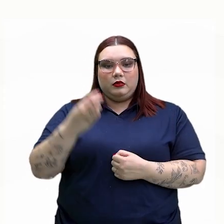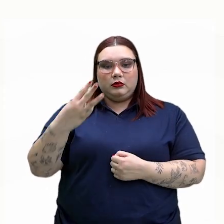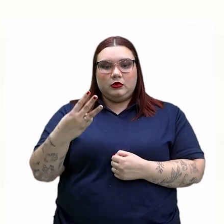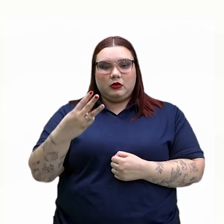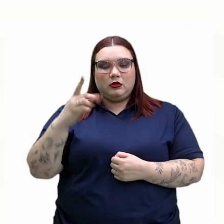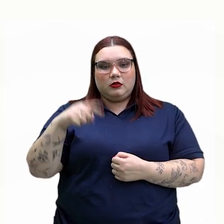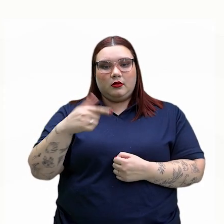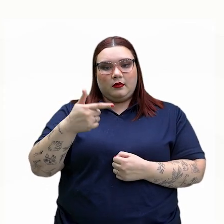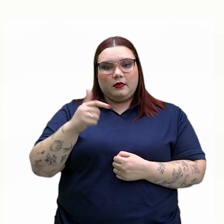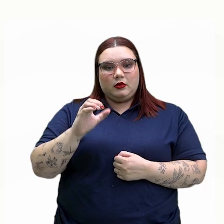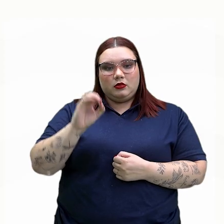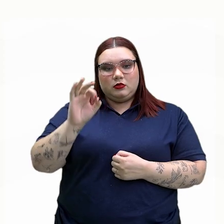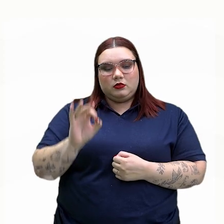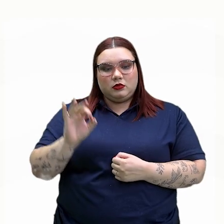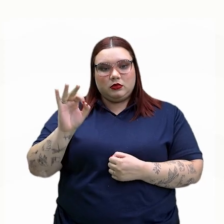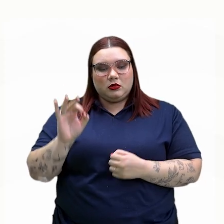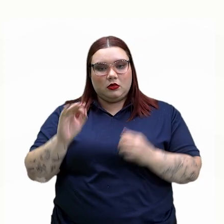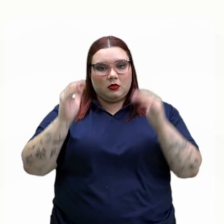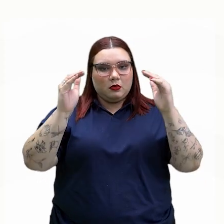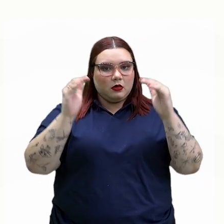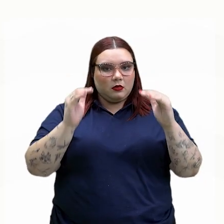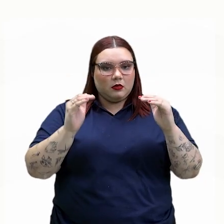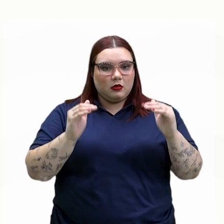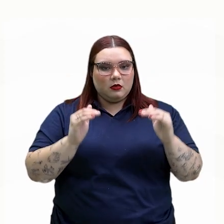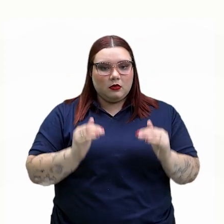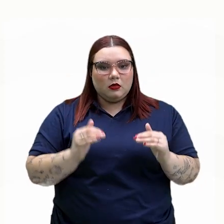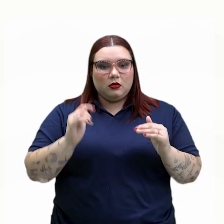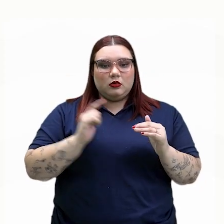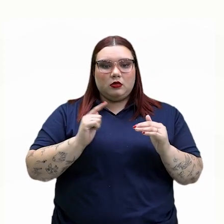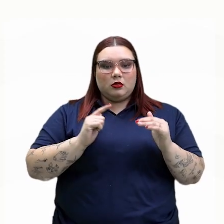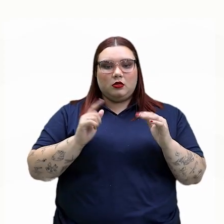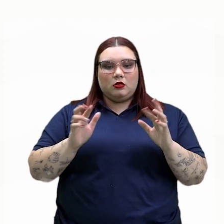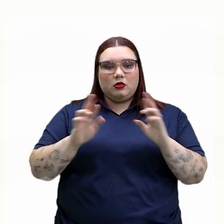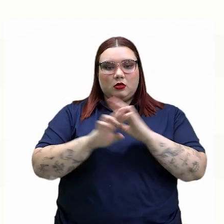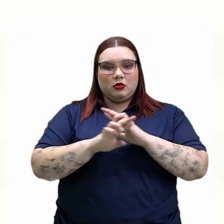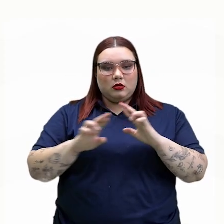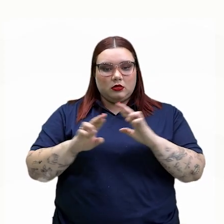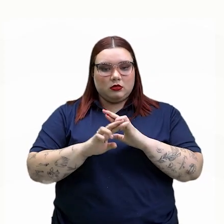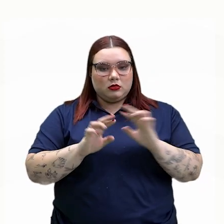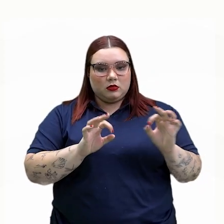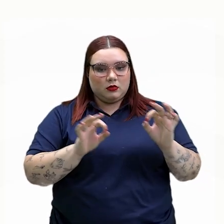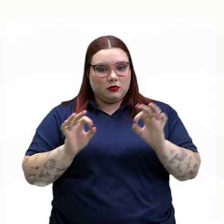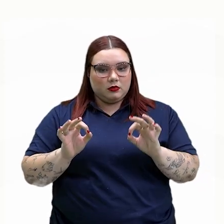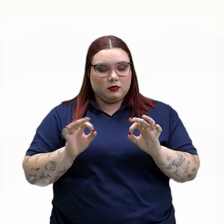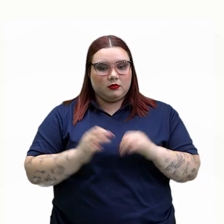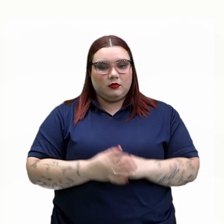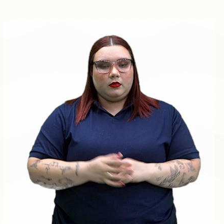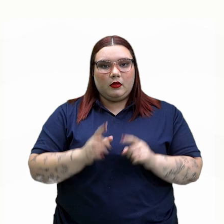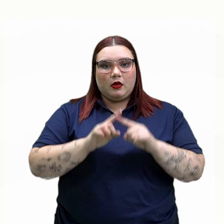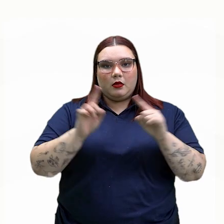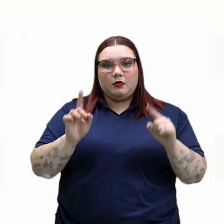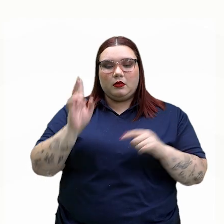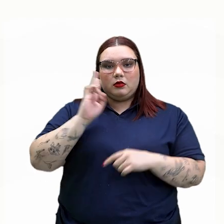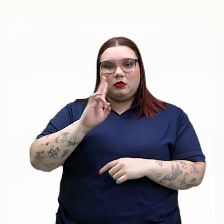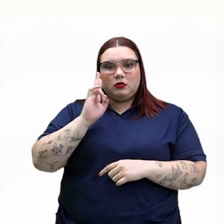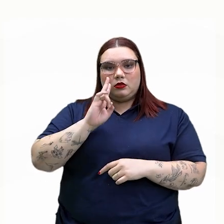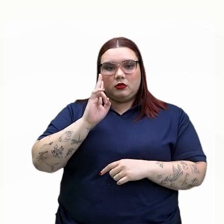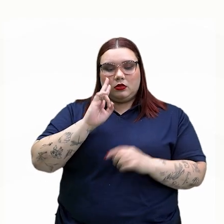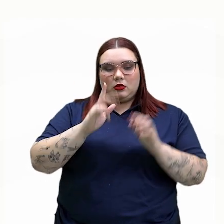ó, corresponde a 20. Então, aqui eu já fiz essa correspondência, tá bom? Mas lembre que